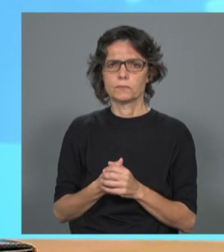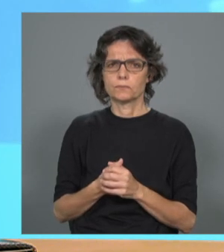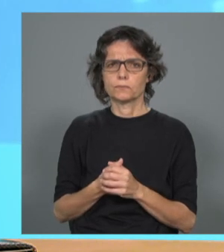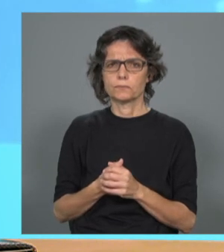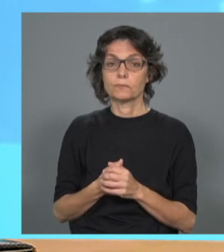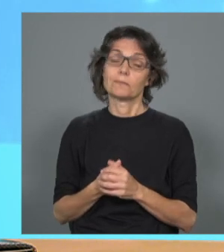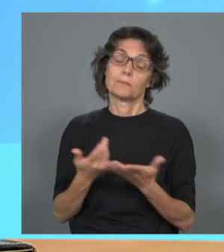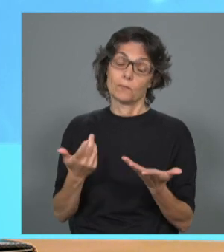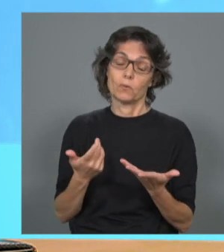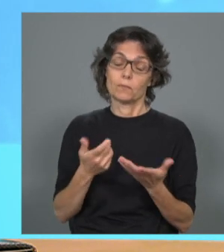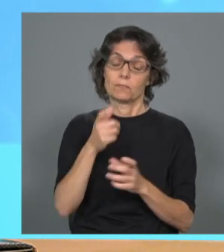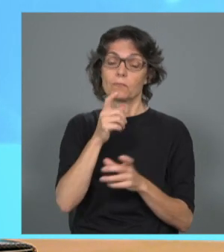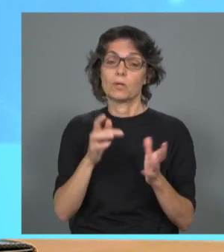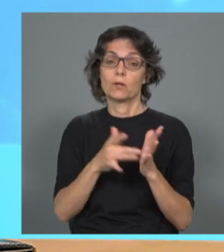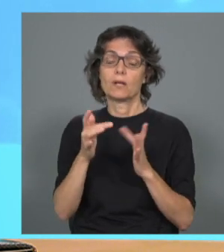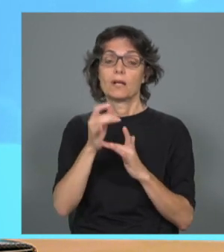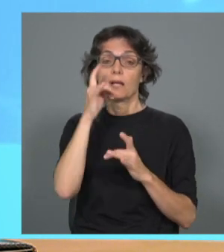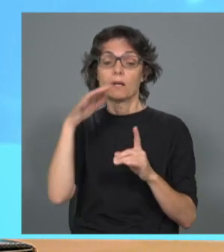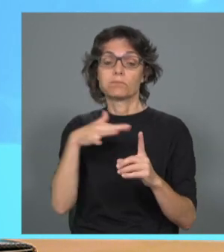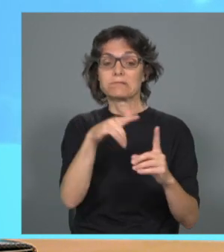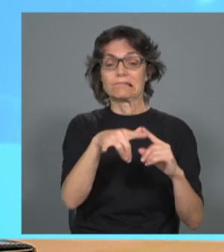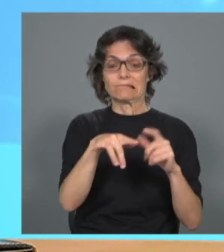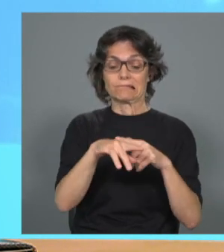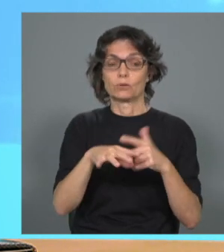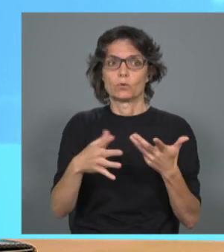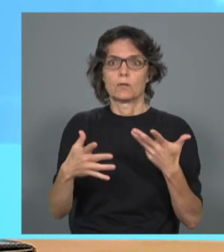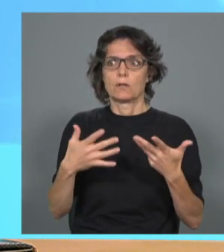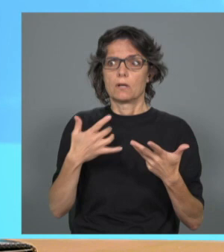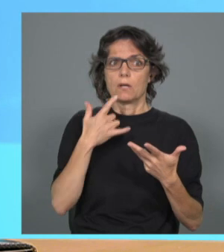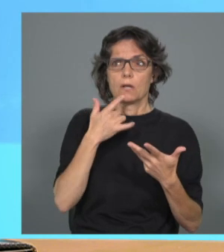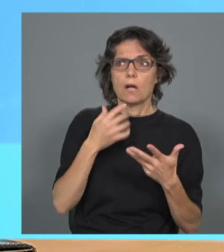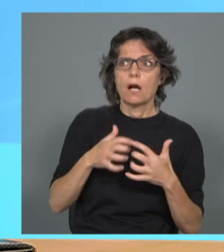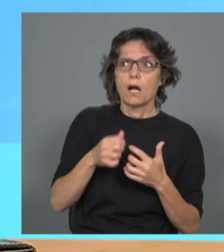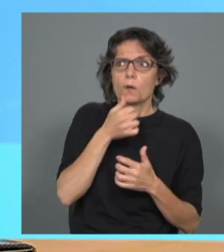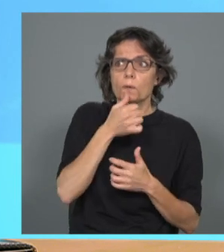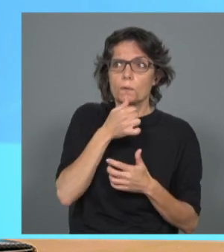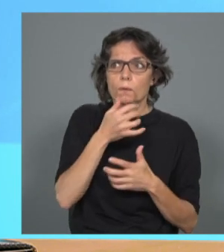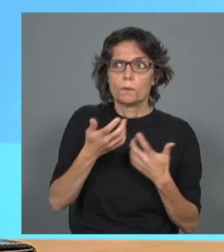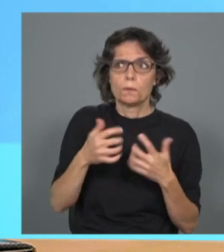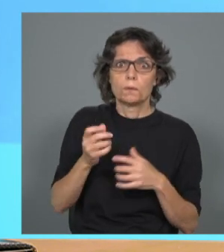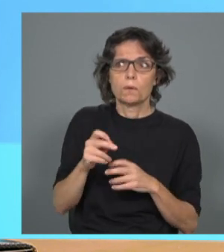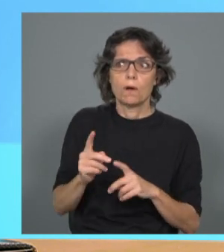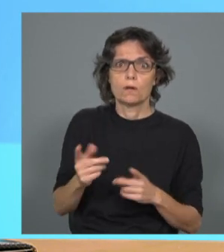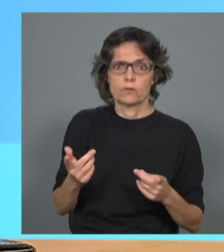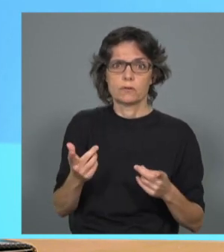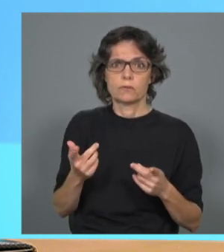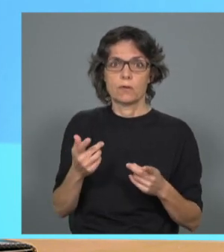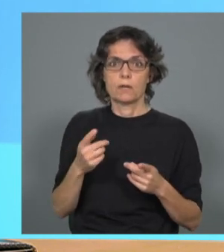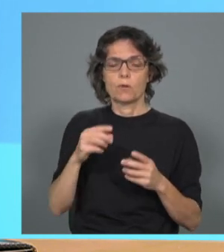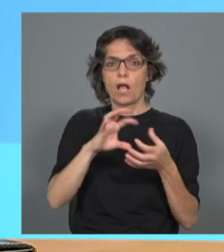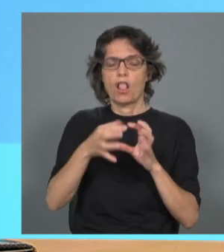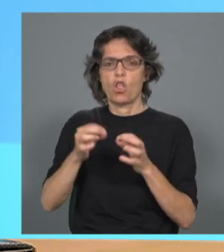Não estavam a entender muito bem o que é que lhes estava a acontecer, não é? De facto, os critérios humanos, as lógicas